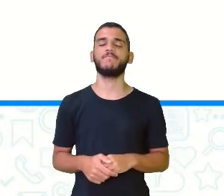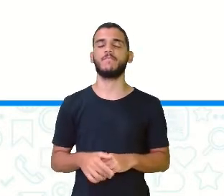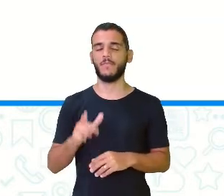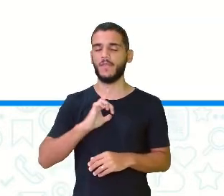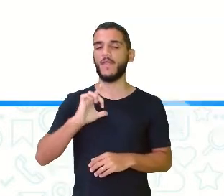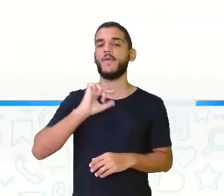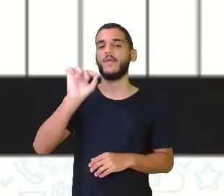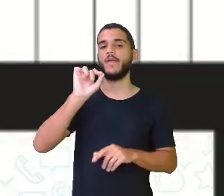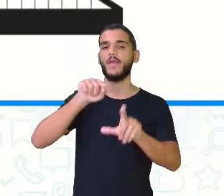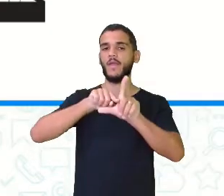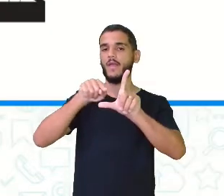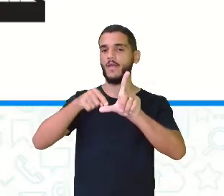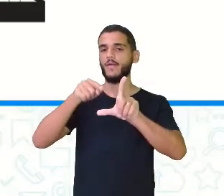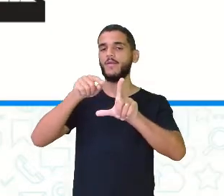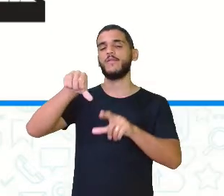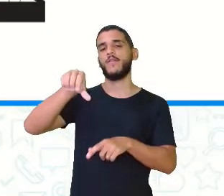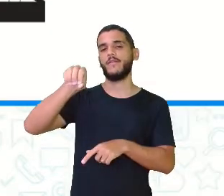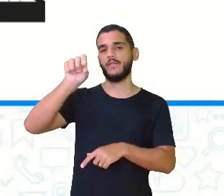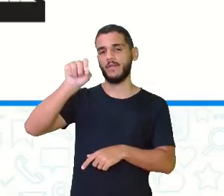reto.